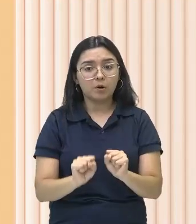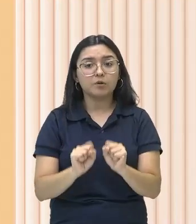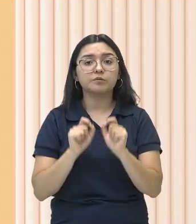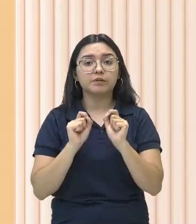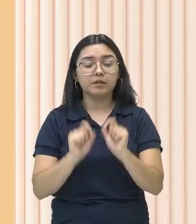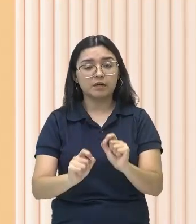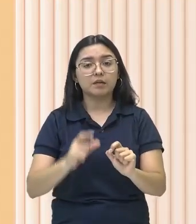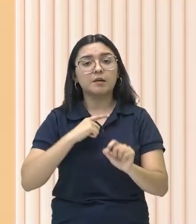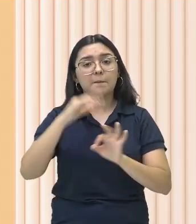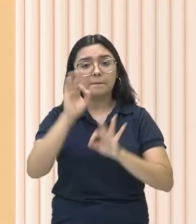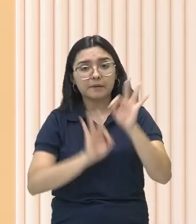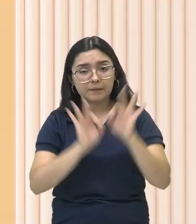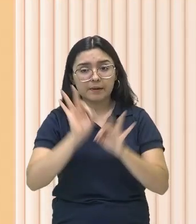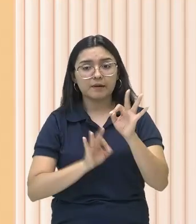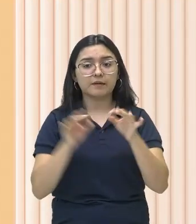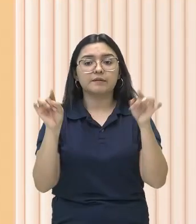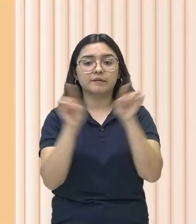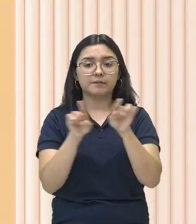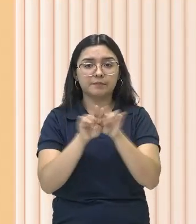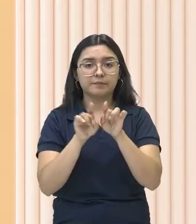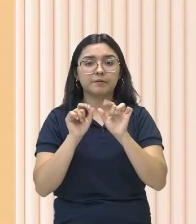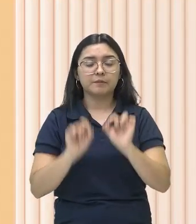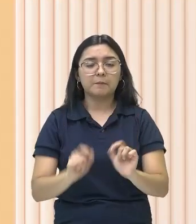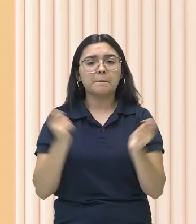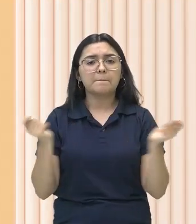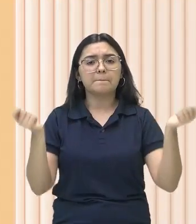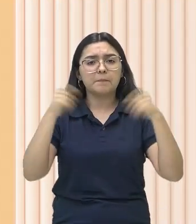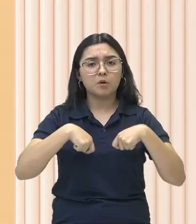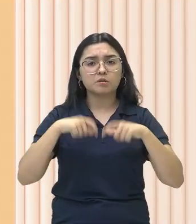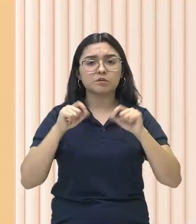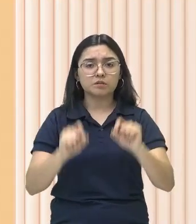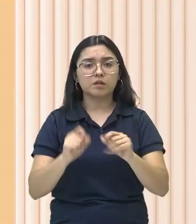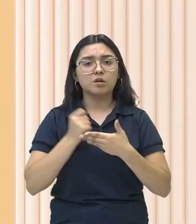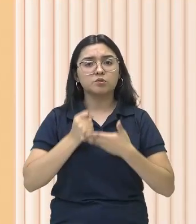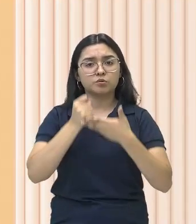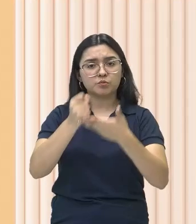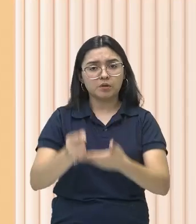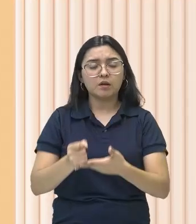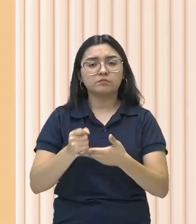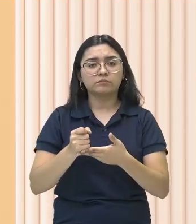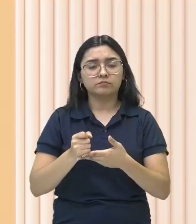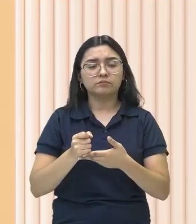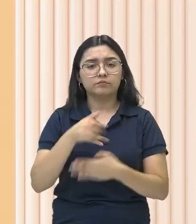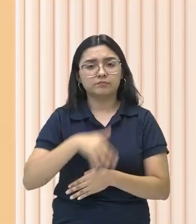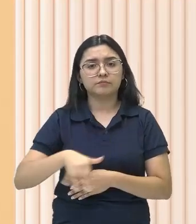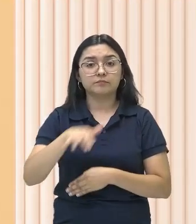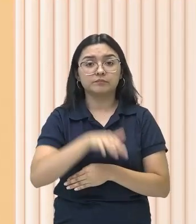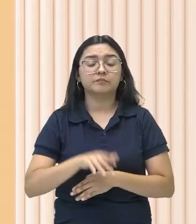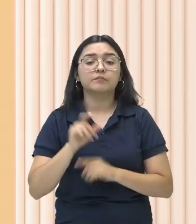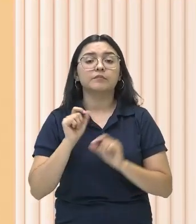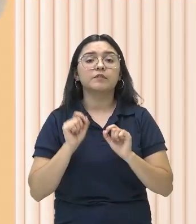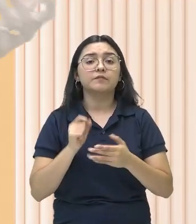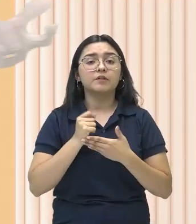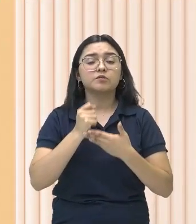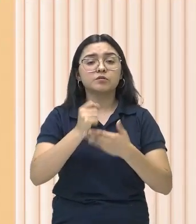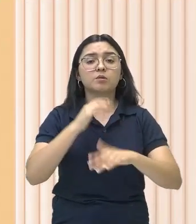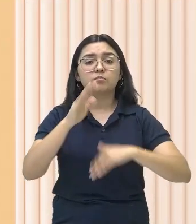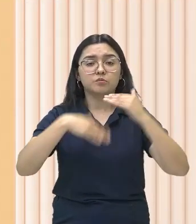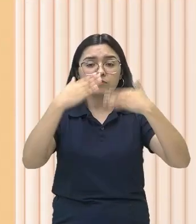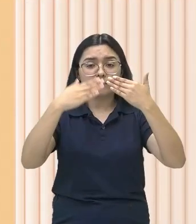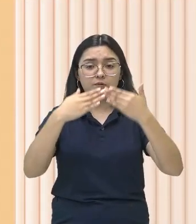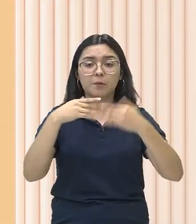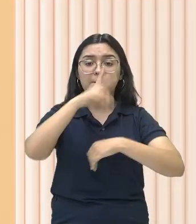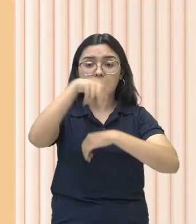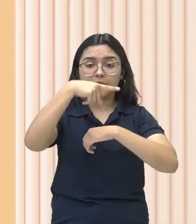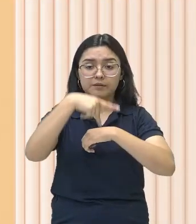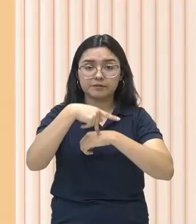vez mais preparadas, né, para que possa atender essa necessidade que vai ajudar no desenvolvimento